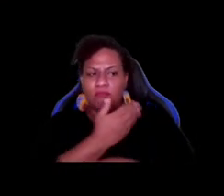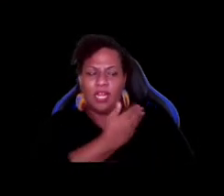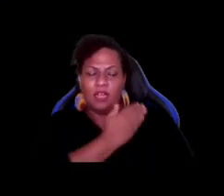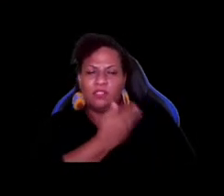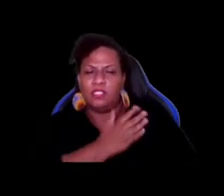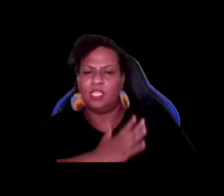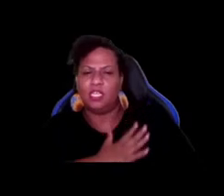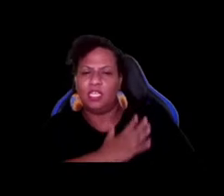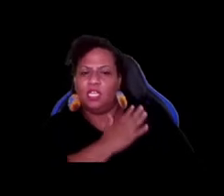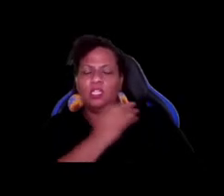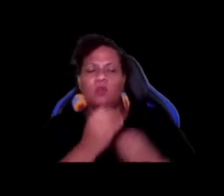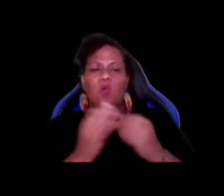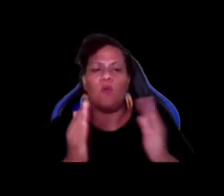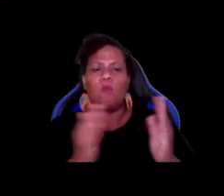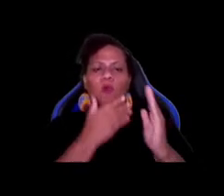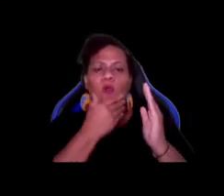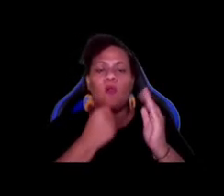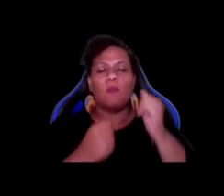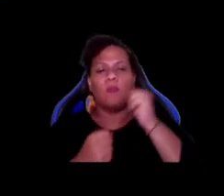né, essa questão?